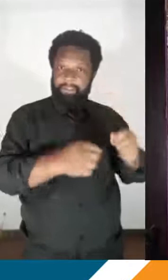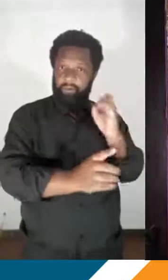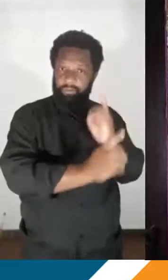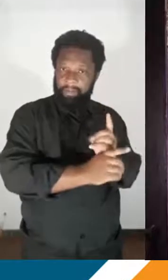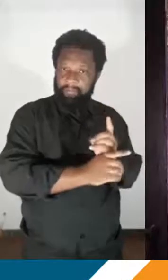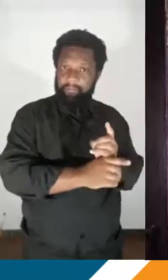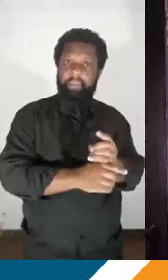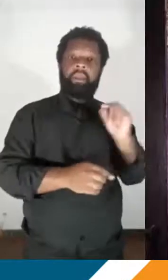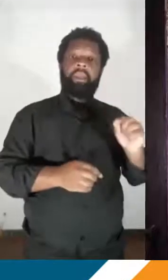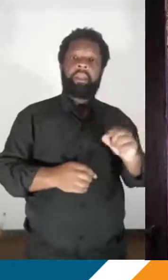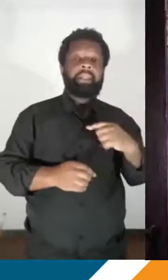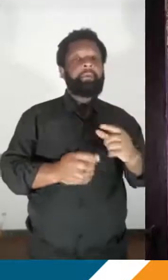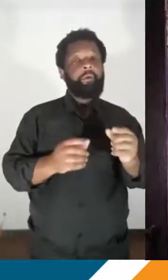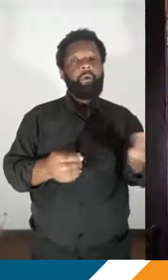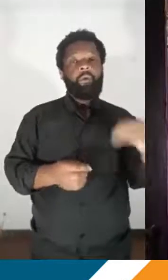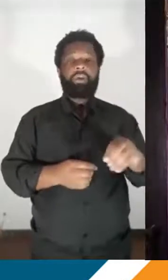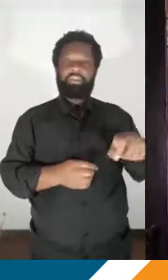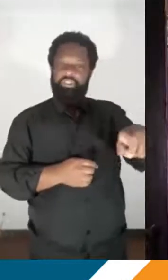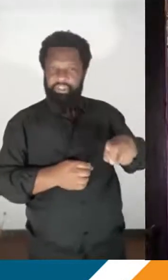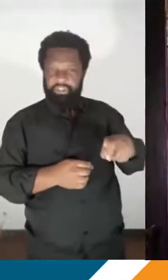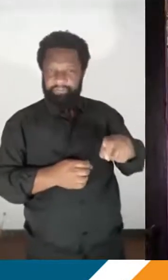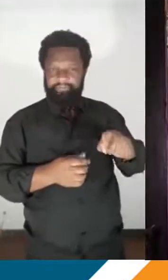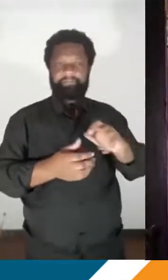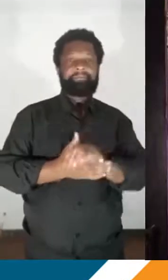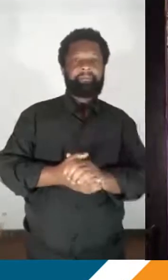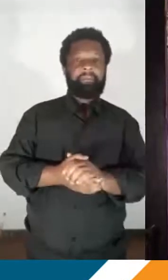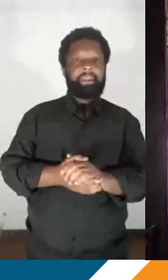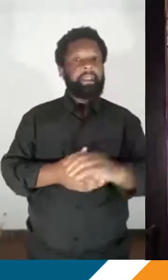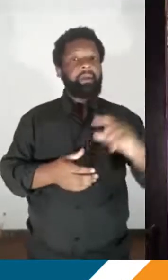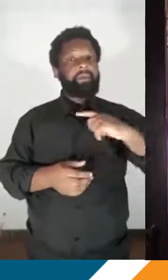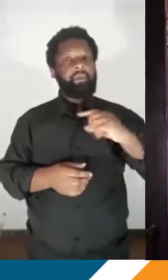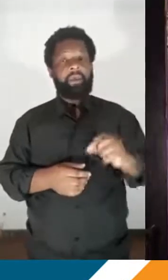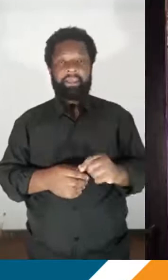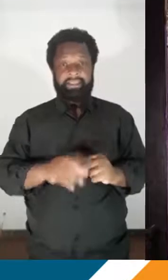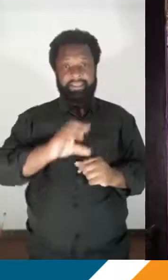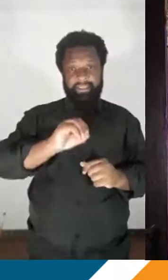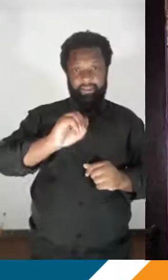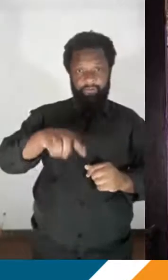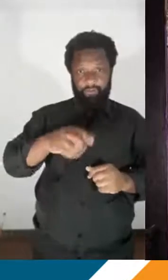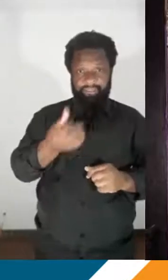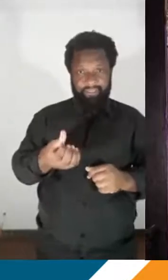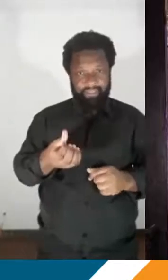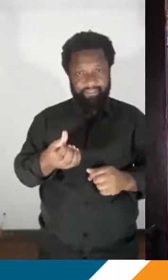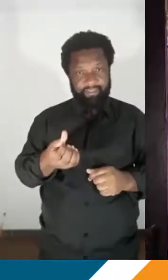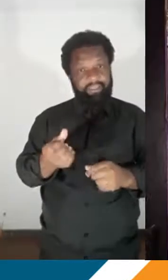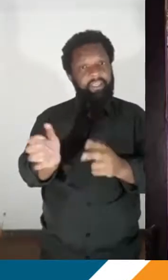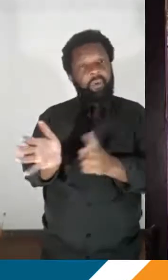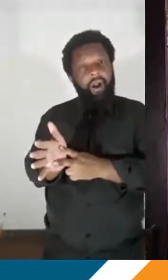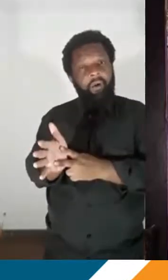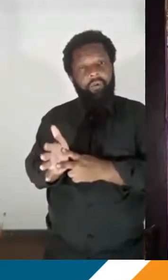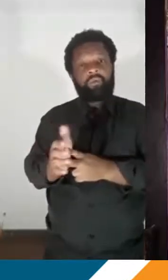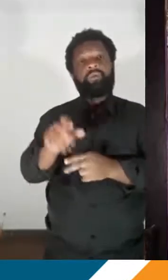A, certo? Então vai ser onde vai entrar o x na substituição da fórmula. Então nós temos